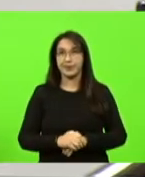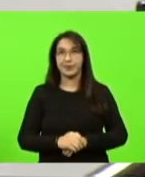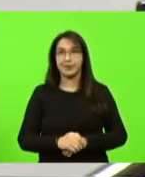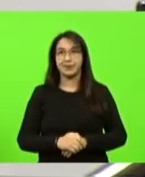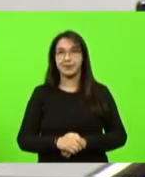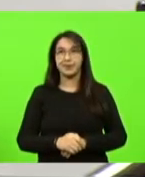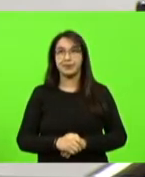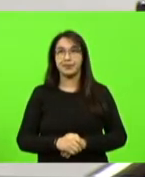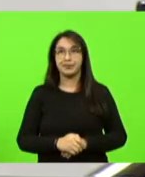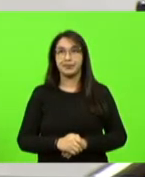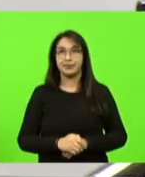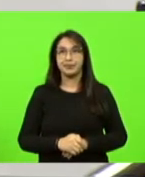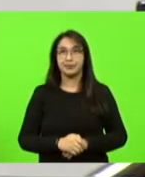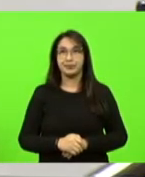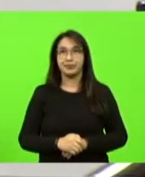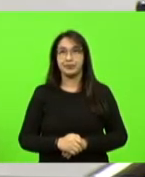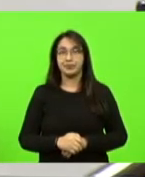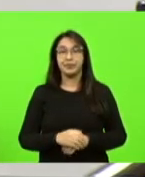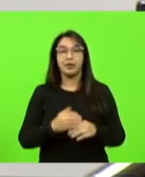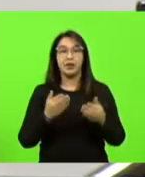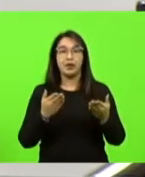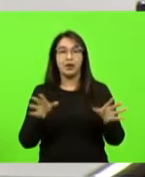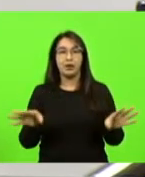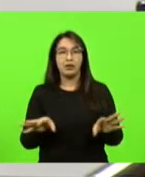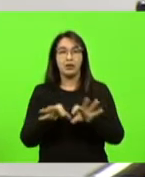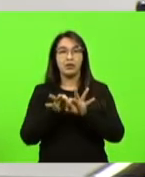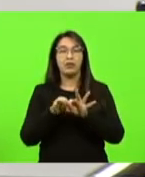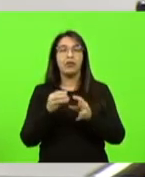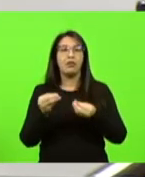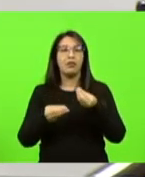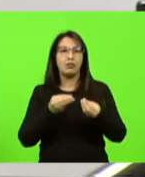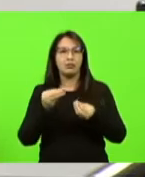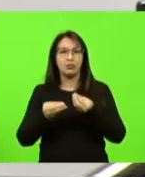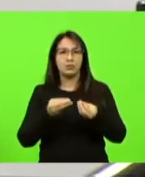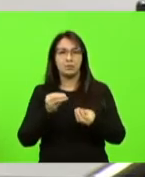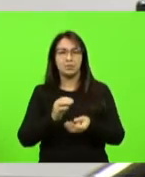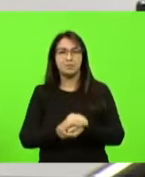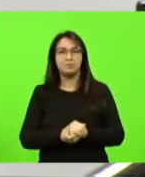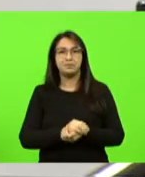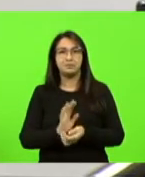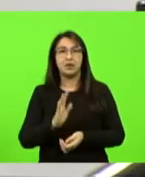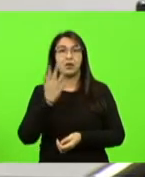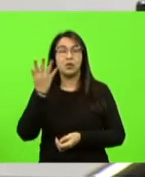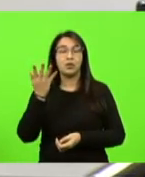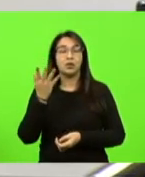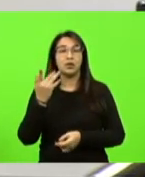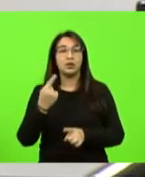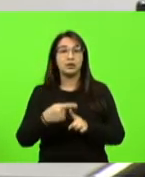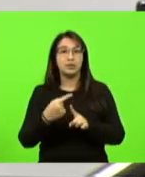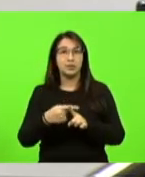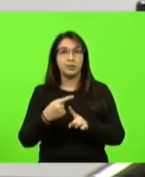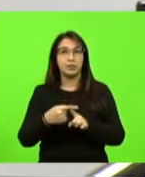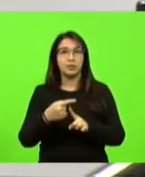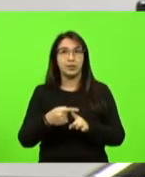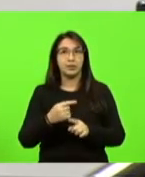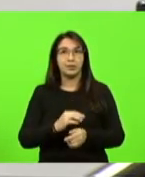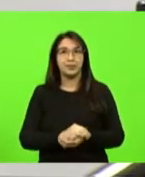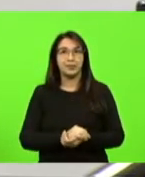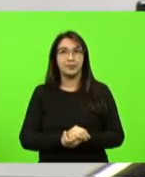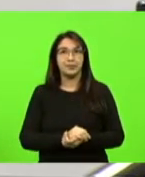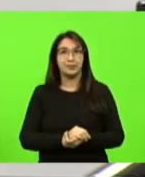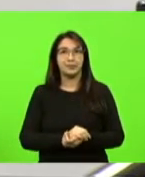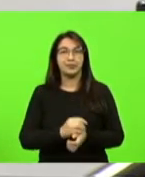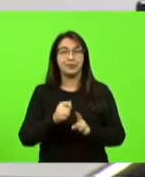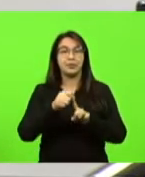Esse convênio, deputado Milton Lopes, só aconteceu em